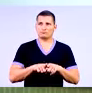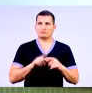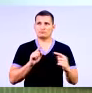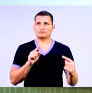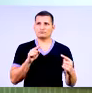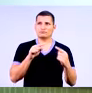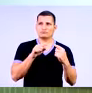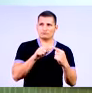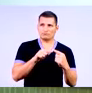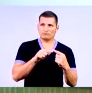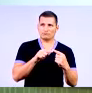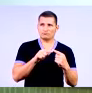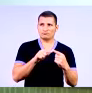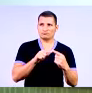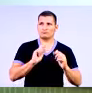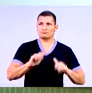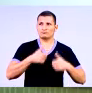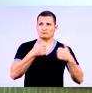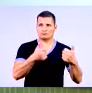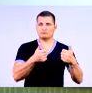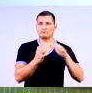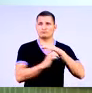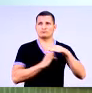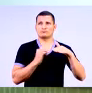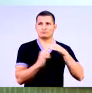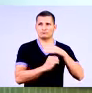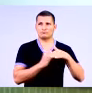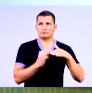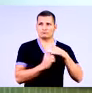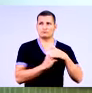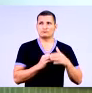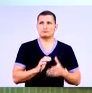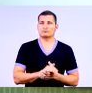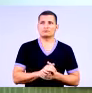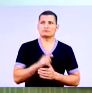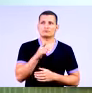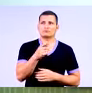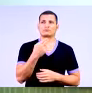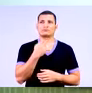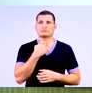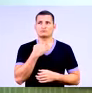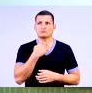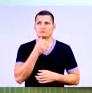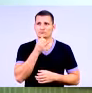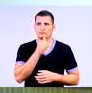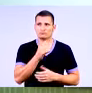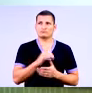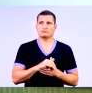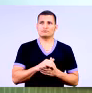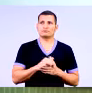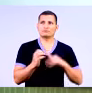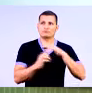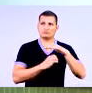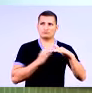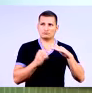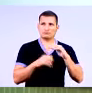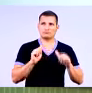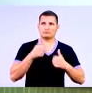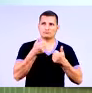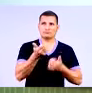esses valores éticos da empresa. Então, você não pode, se a empresa valoriza a